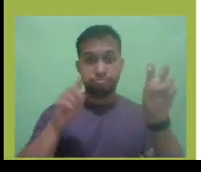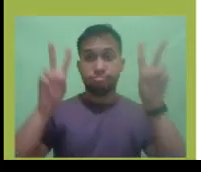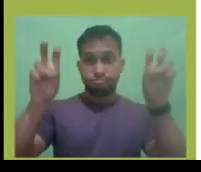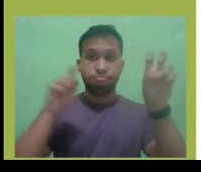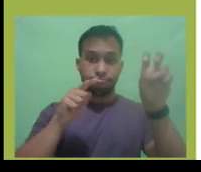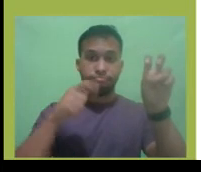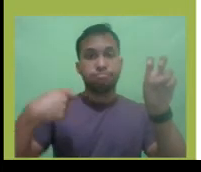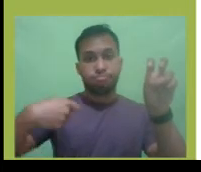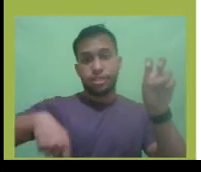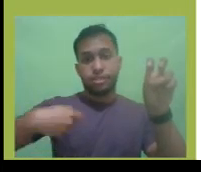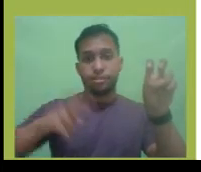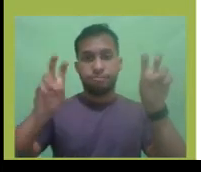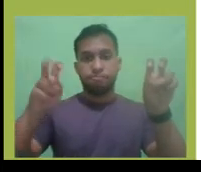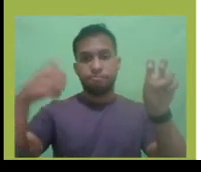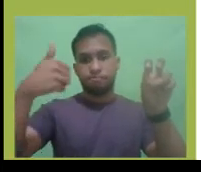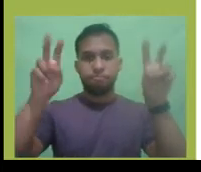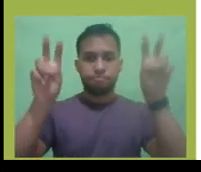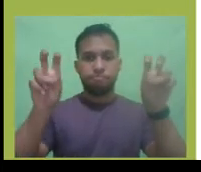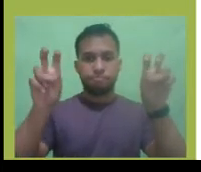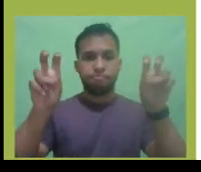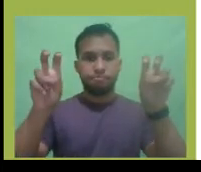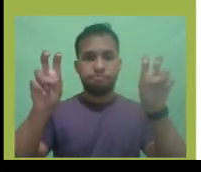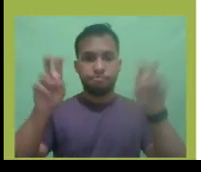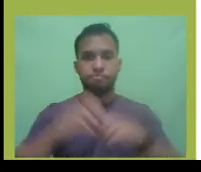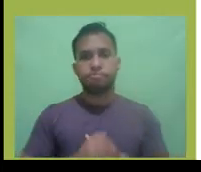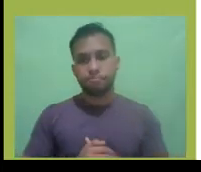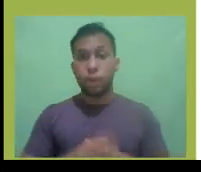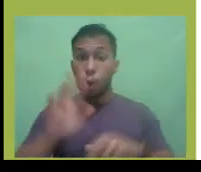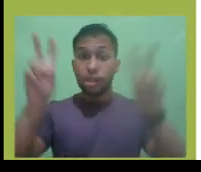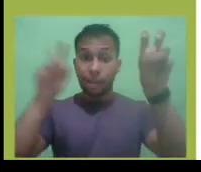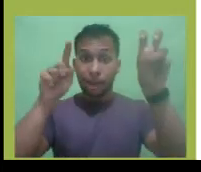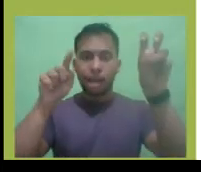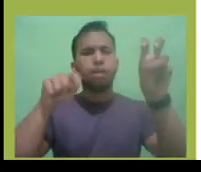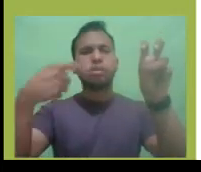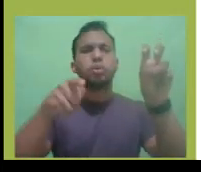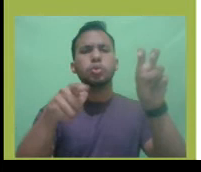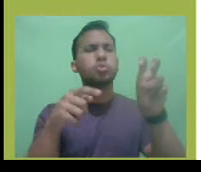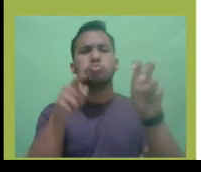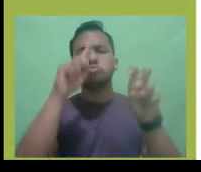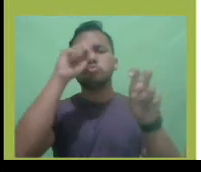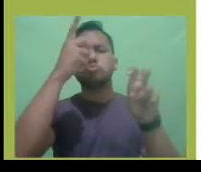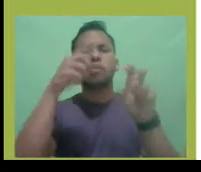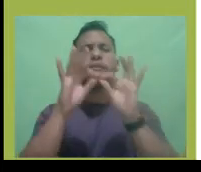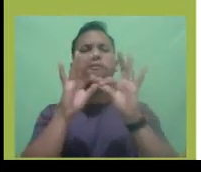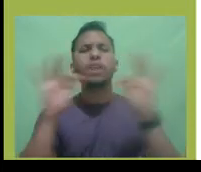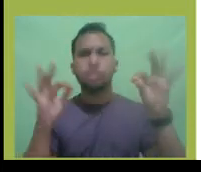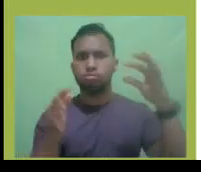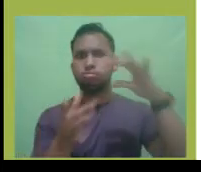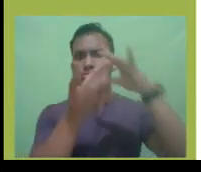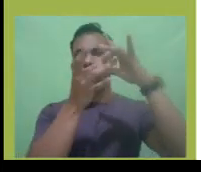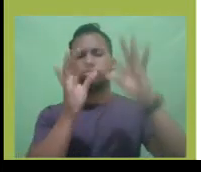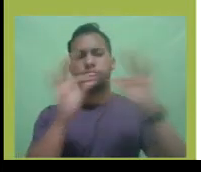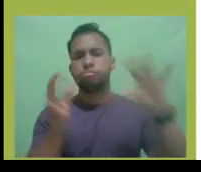você pode complementar com as suas próprias palavras. Em seguida, apresente a estrutura do